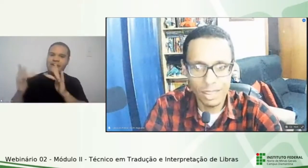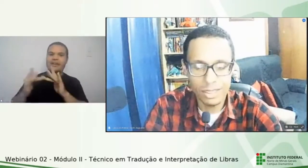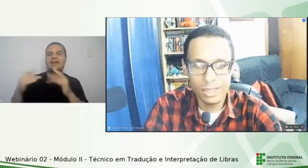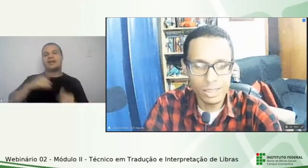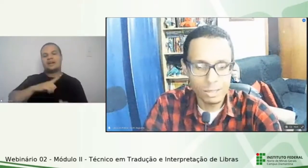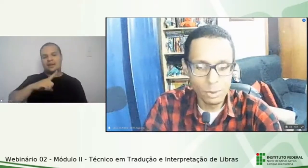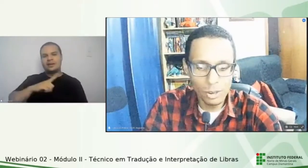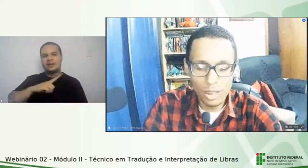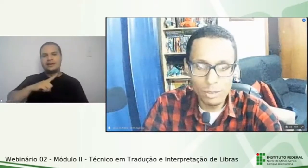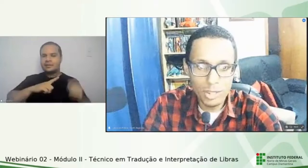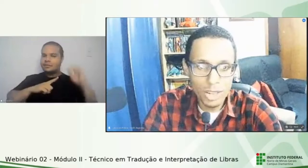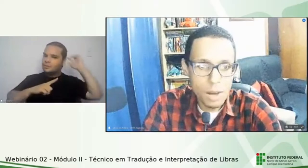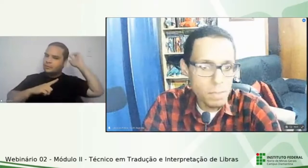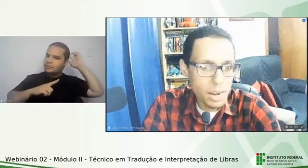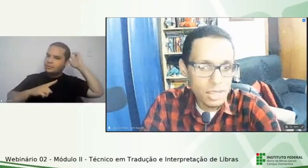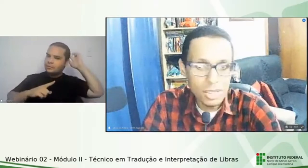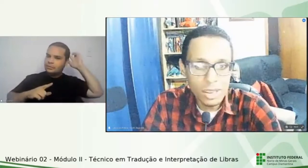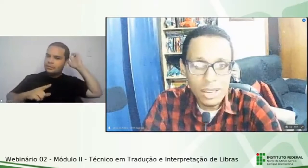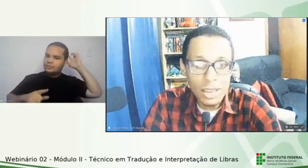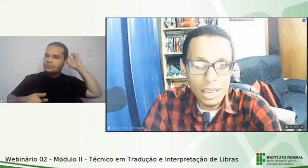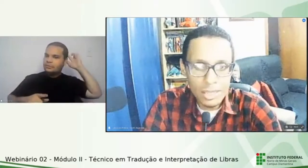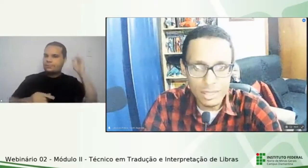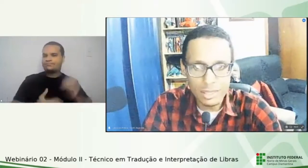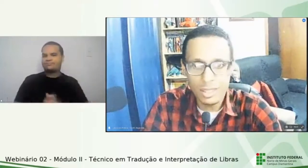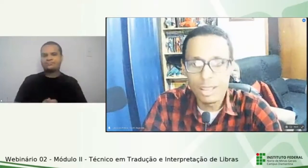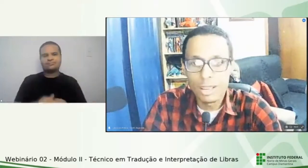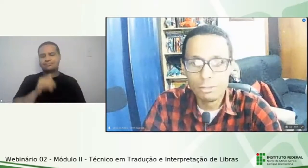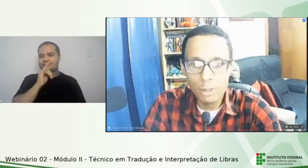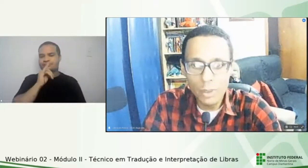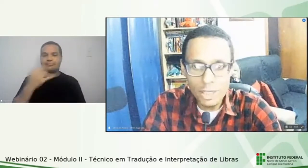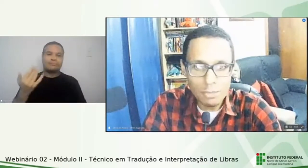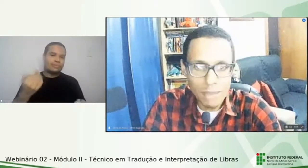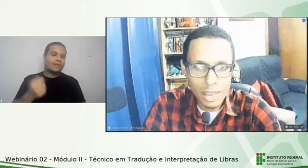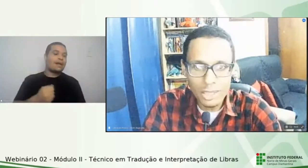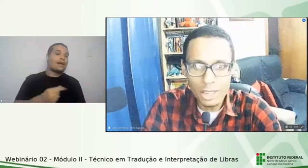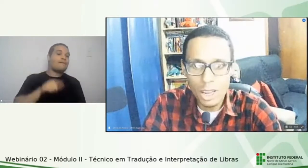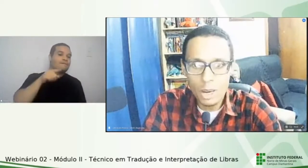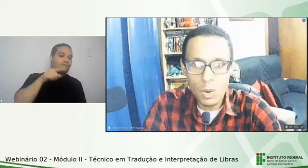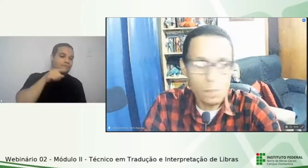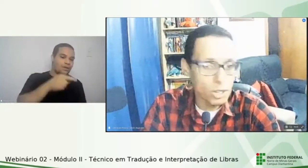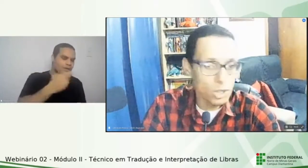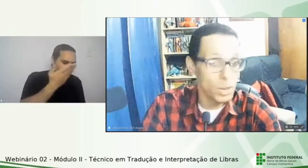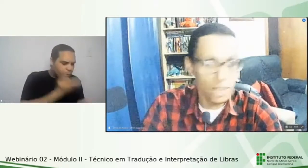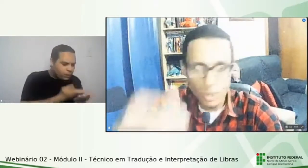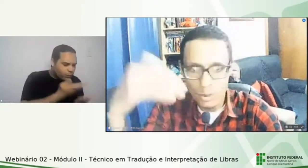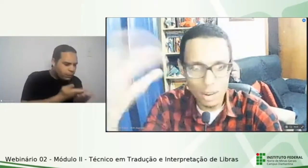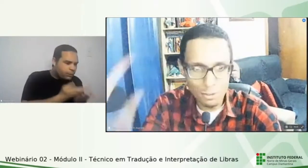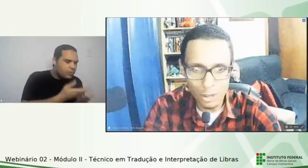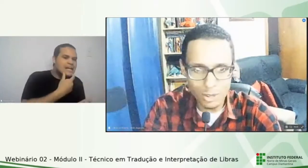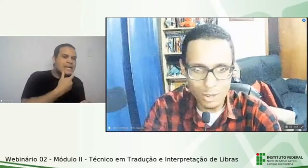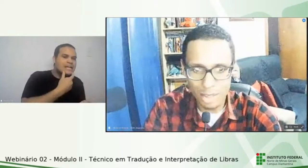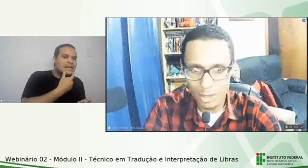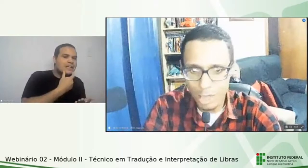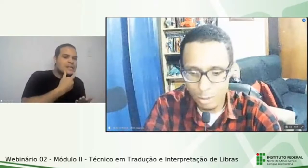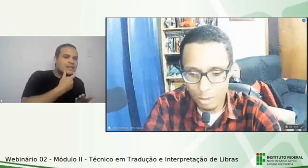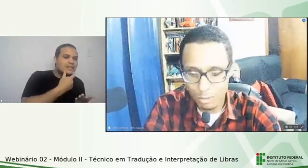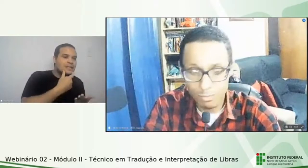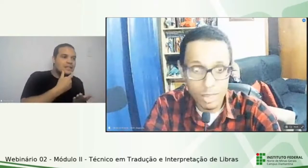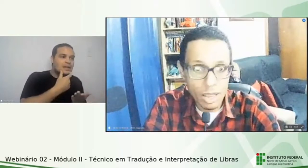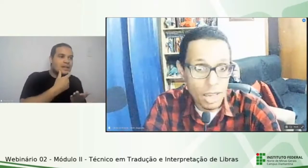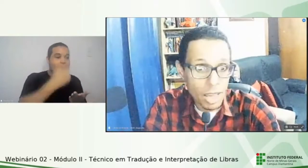Né? Porque você não aprende inglês fluentemente com a pessoa que nunca foi nos Estados